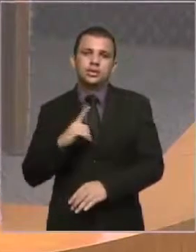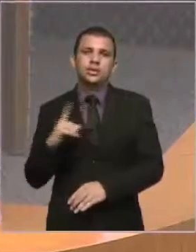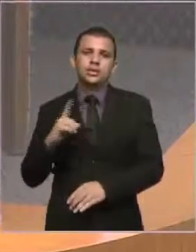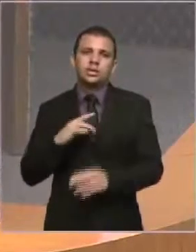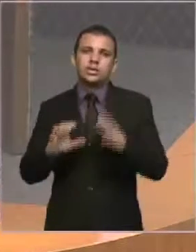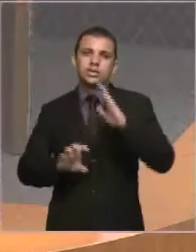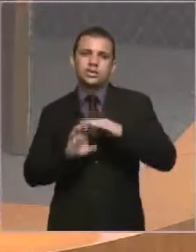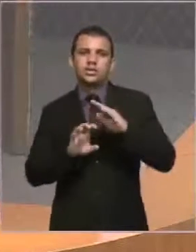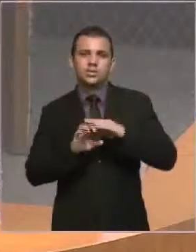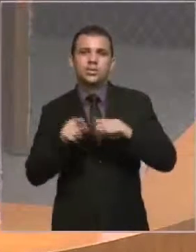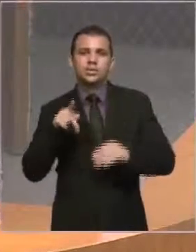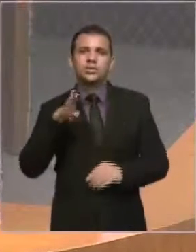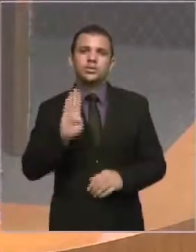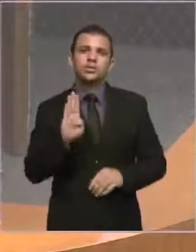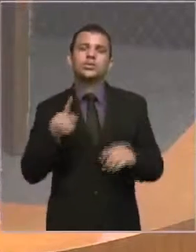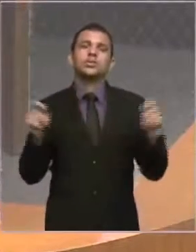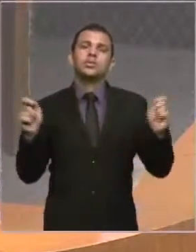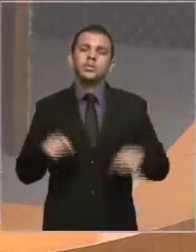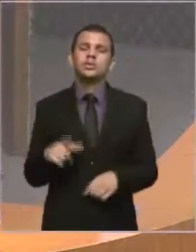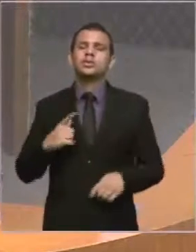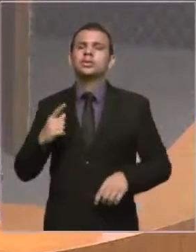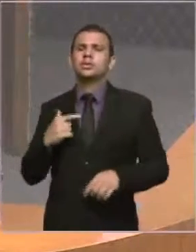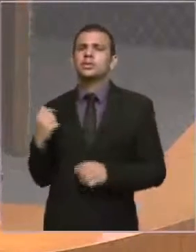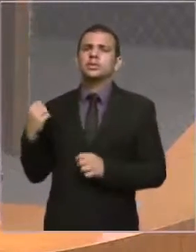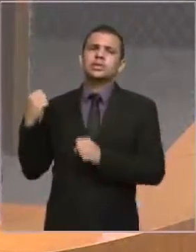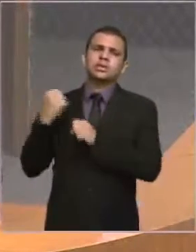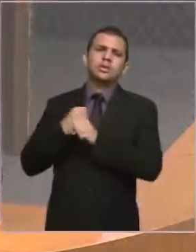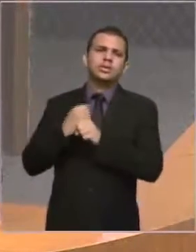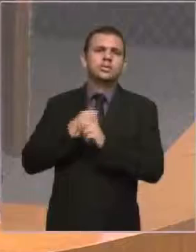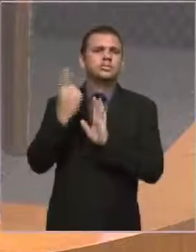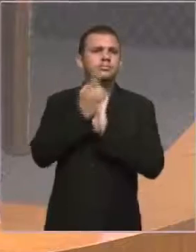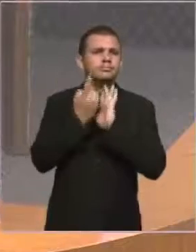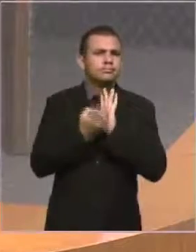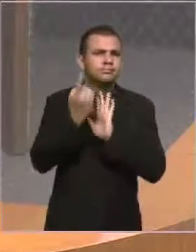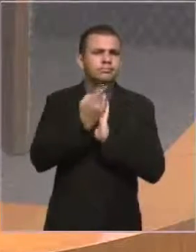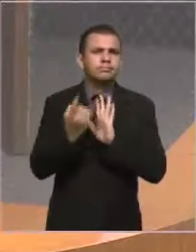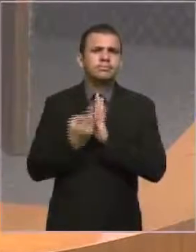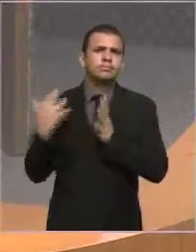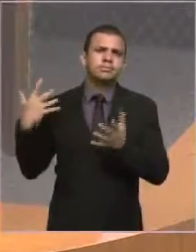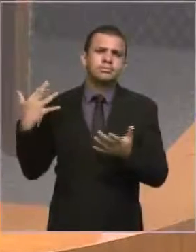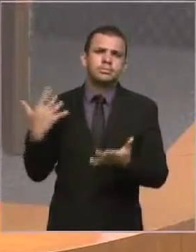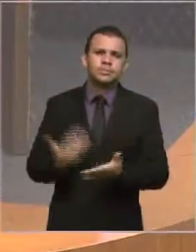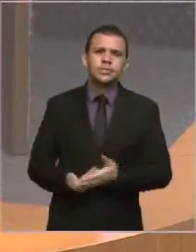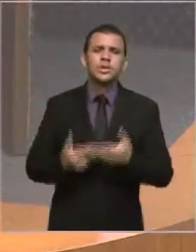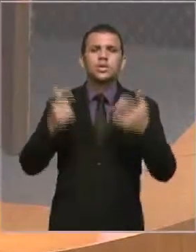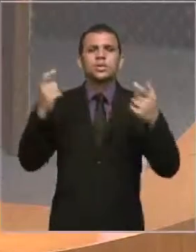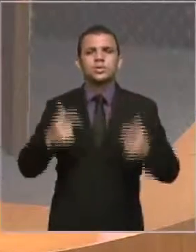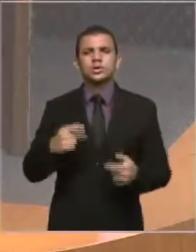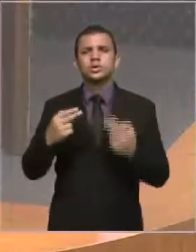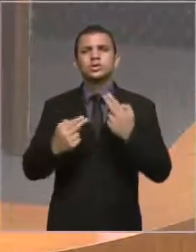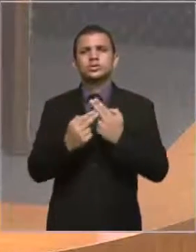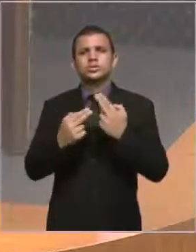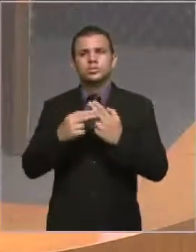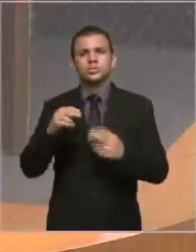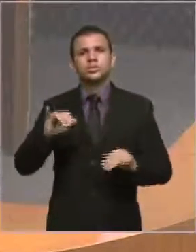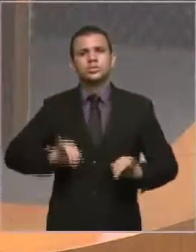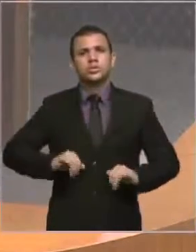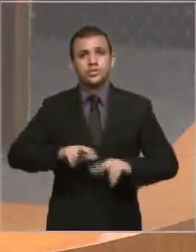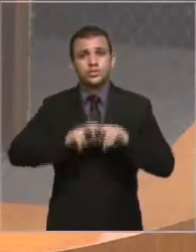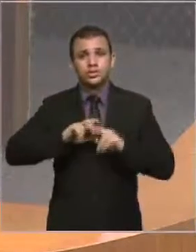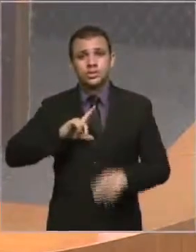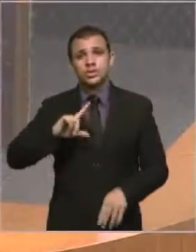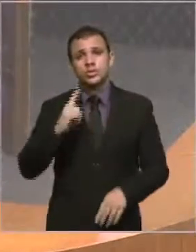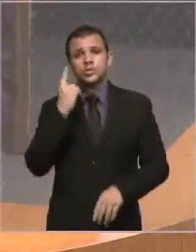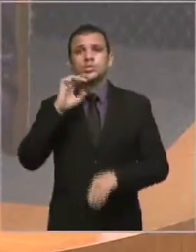de décadas. A população de Timon sofre com apenas uma empresa, sofre porque vários bairros foram criados,